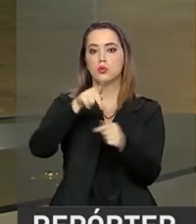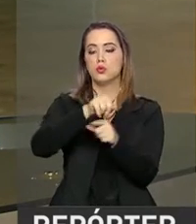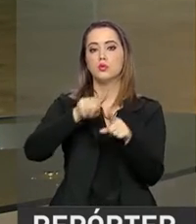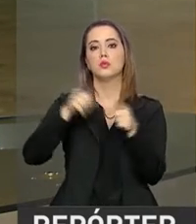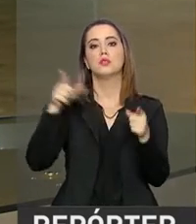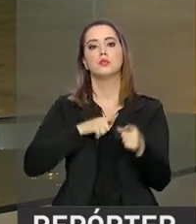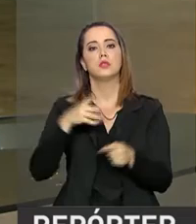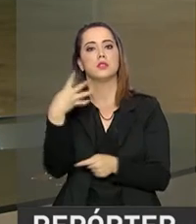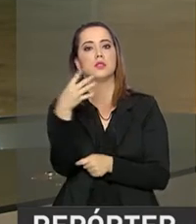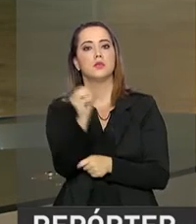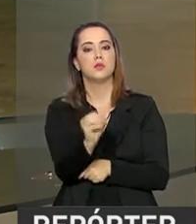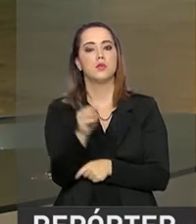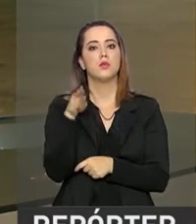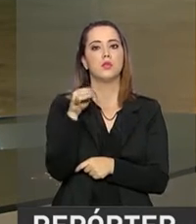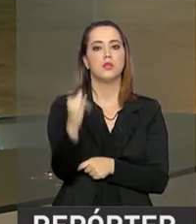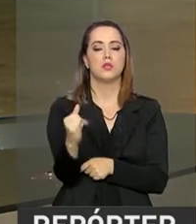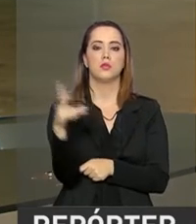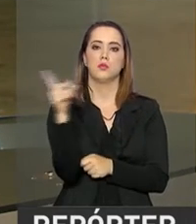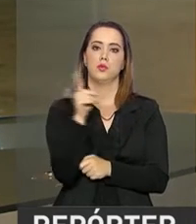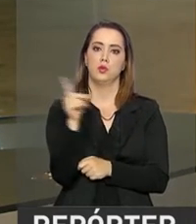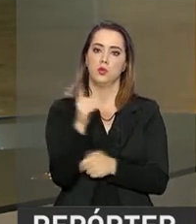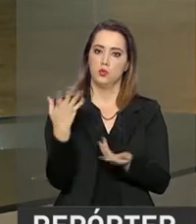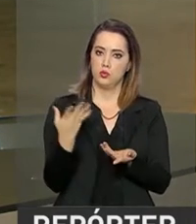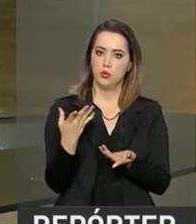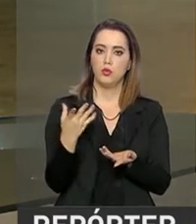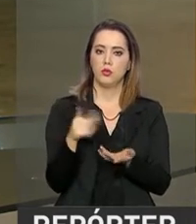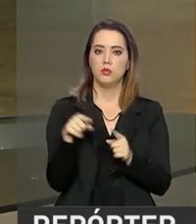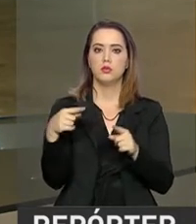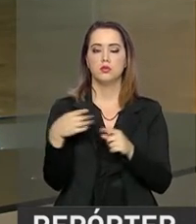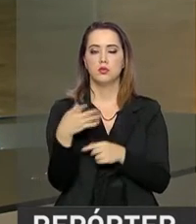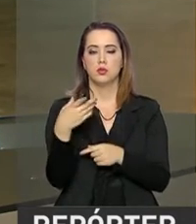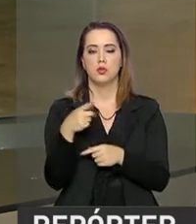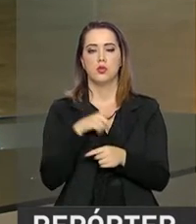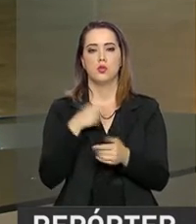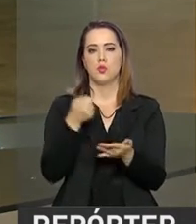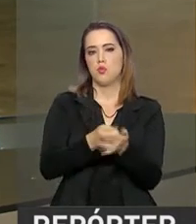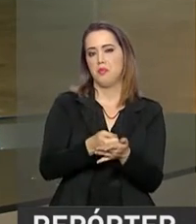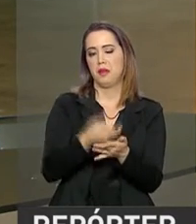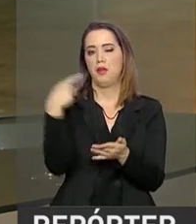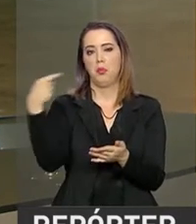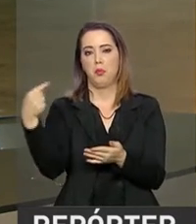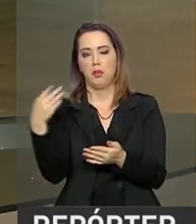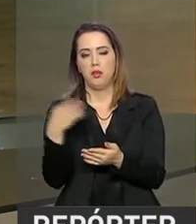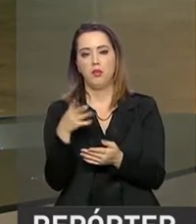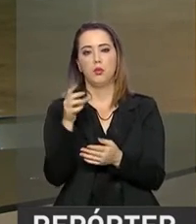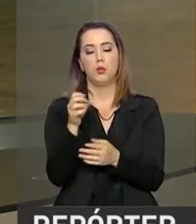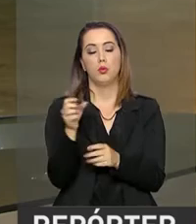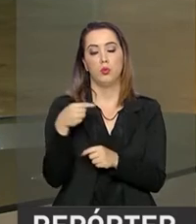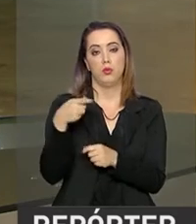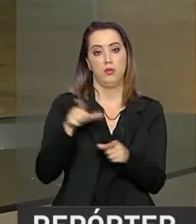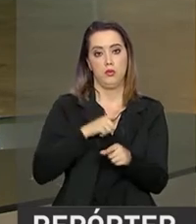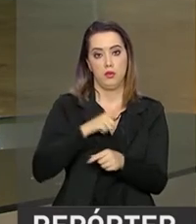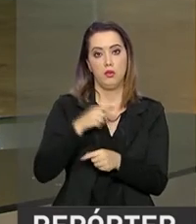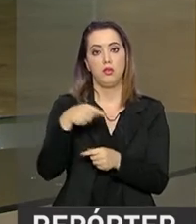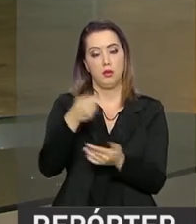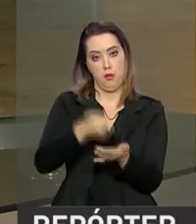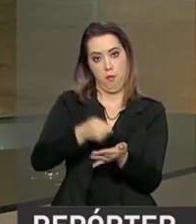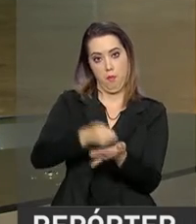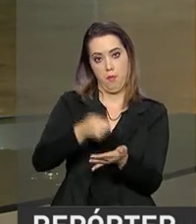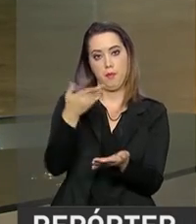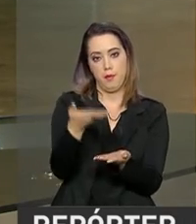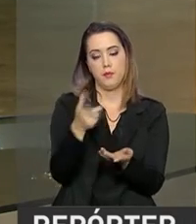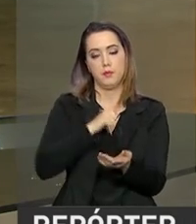encaixa 40 Bilhões de Dólares Lembrando que as reservas internacionais são mantidas pelo banco central como um